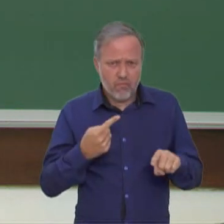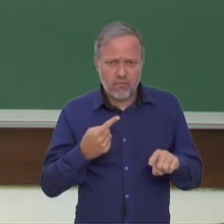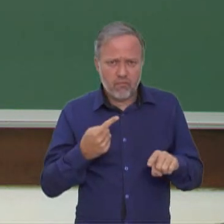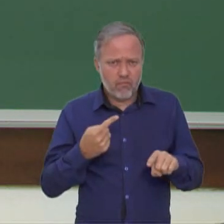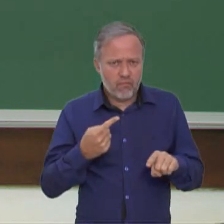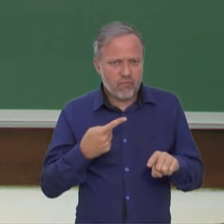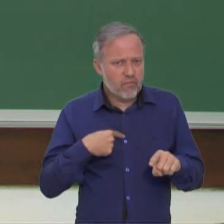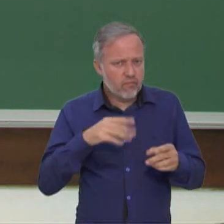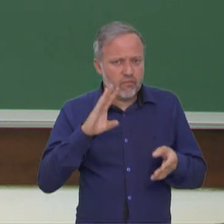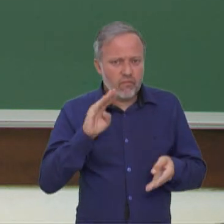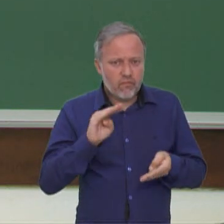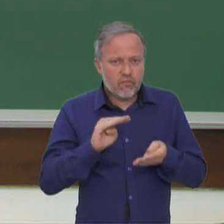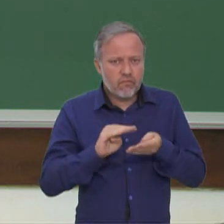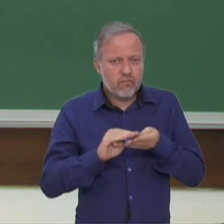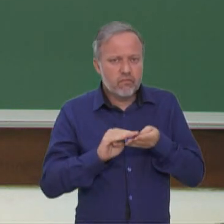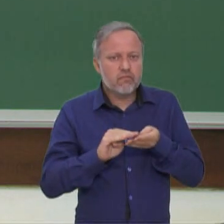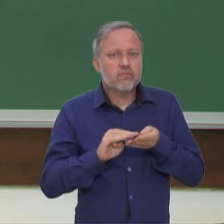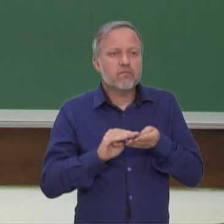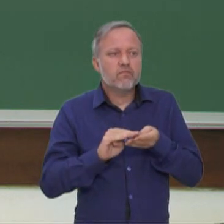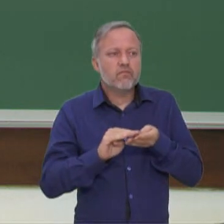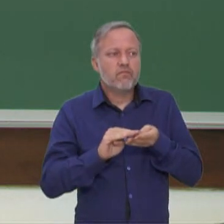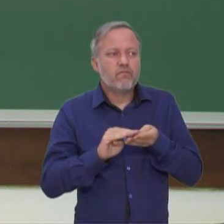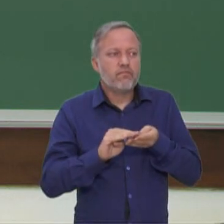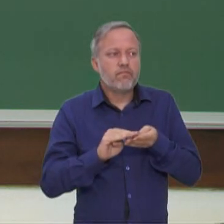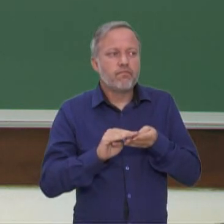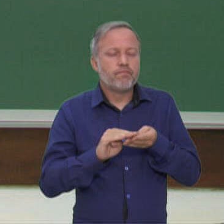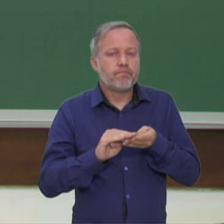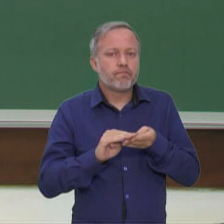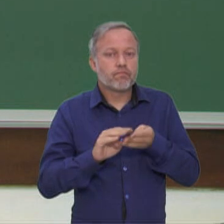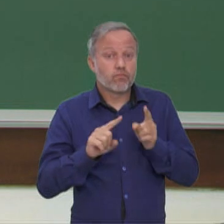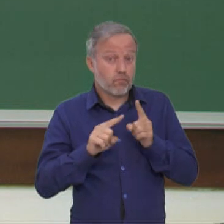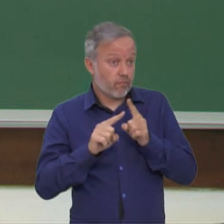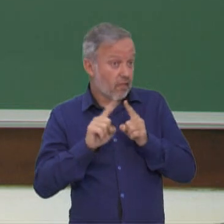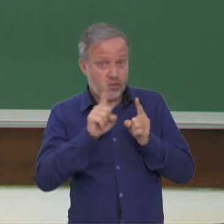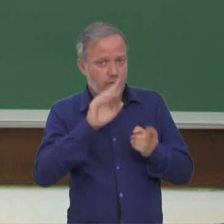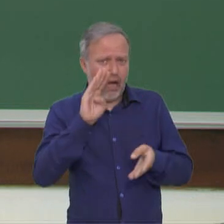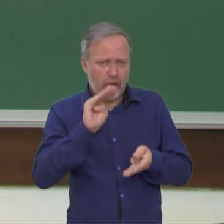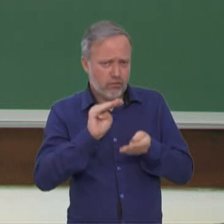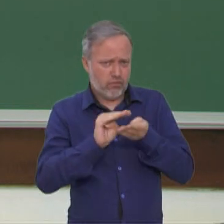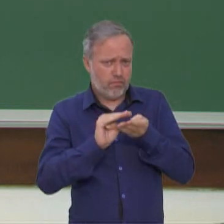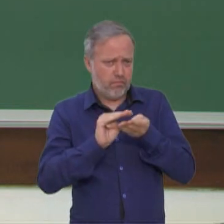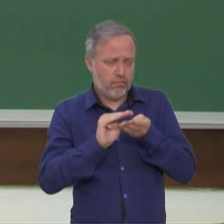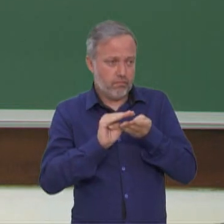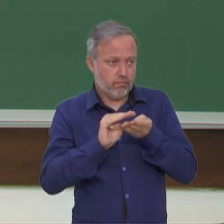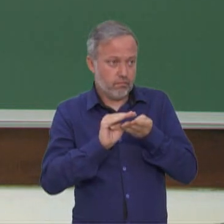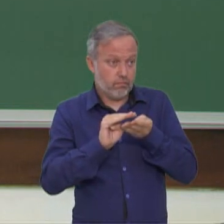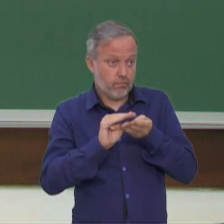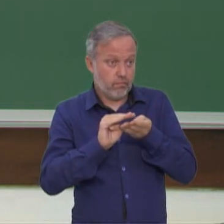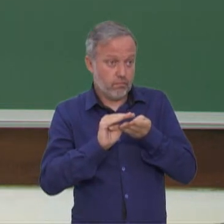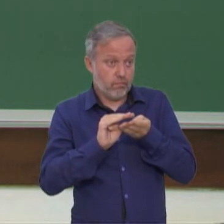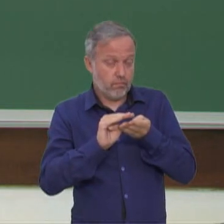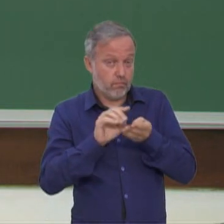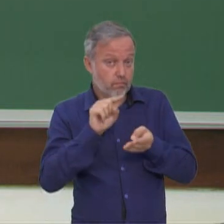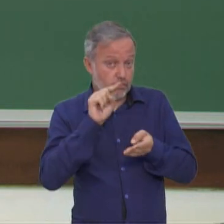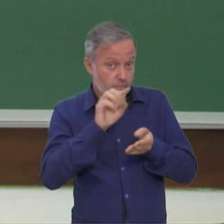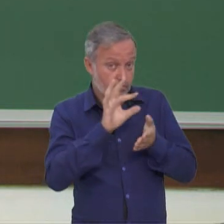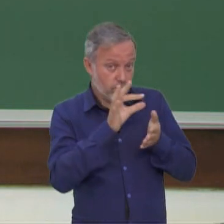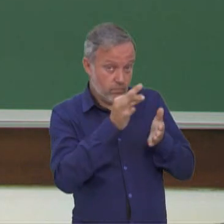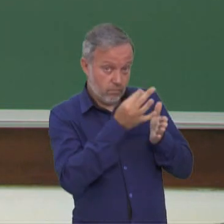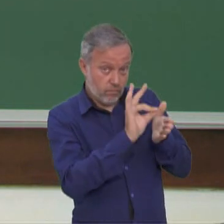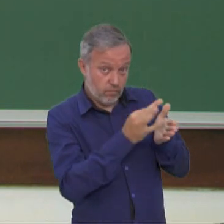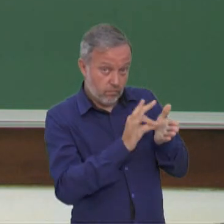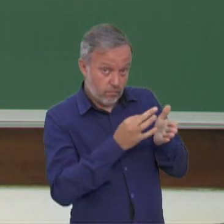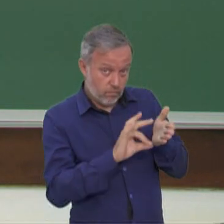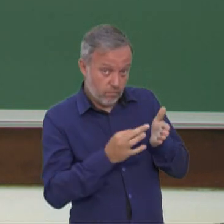fiz resumo, né? Ah, mas isso não é um resumo? Digamos que para eu escrever